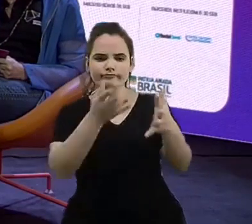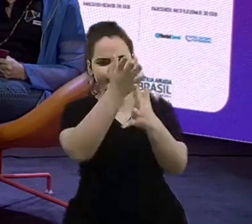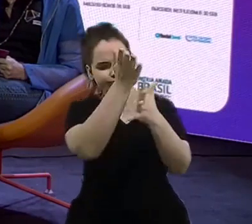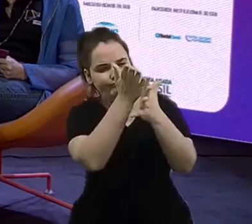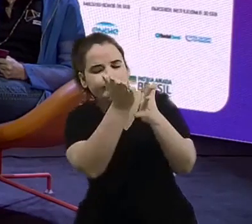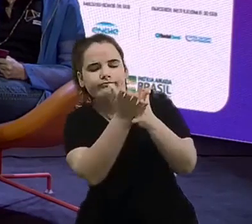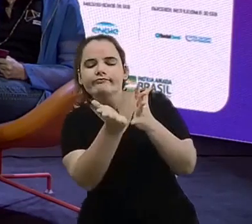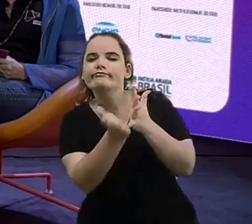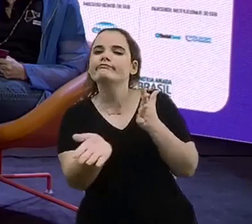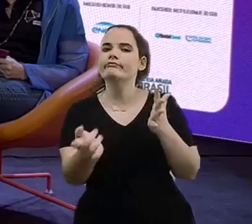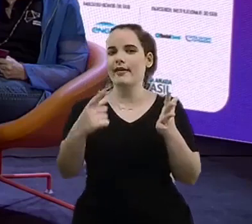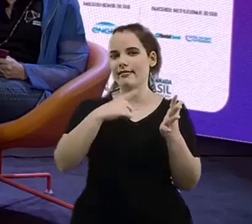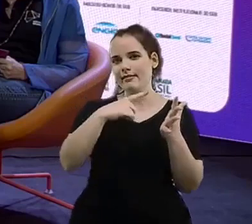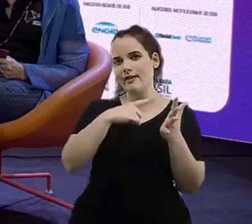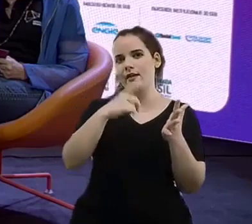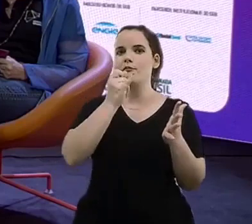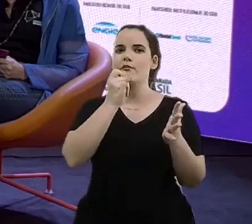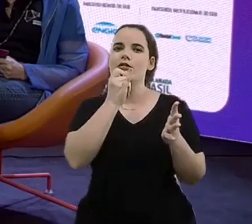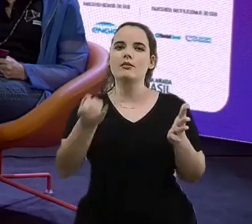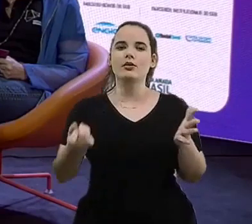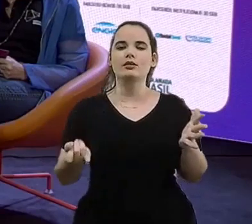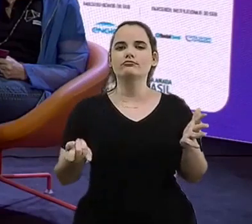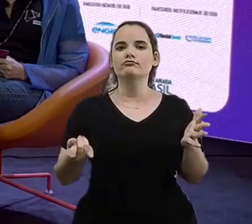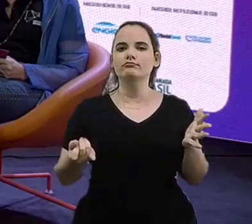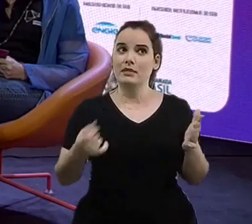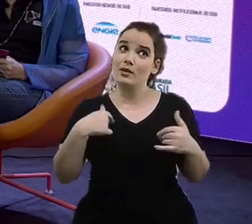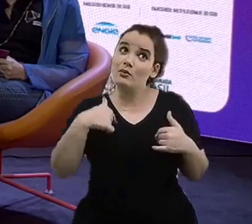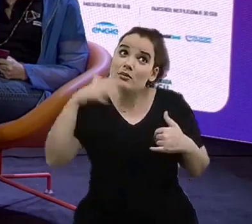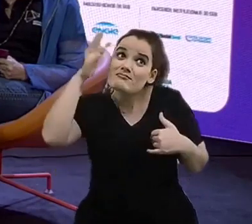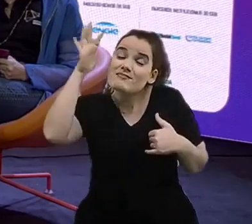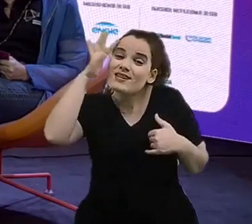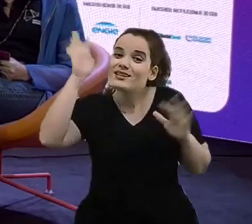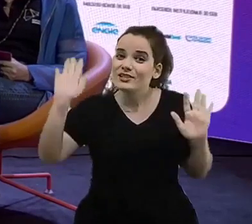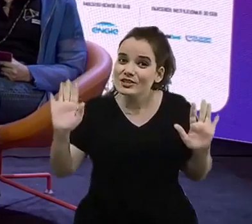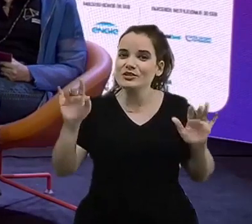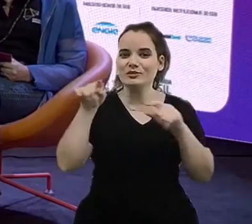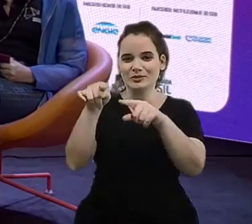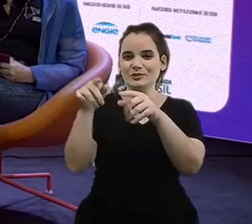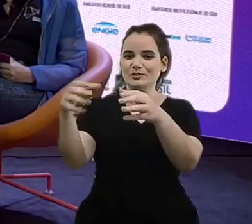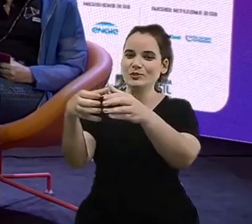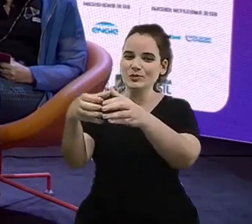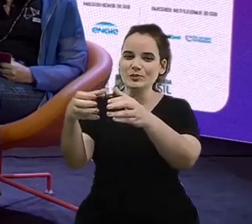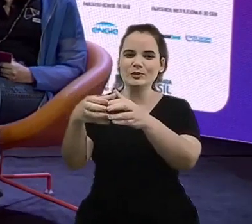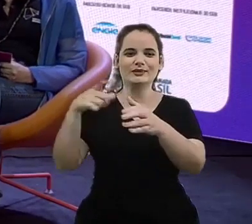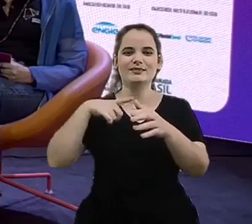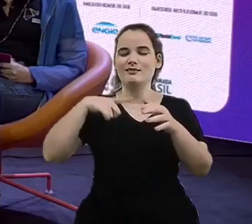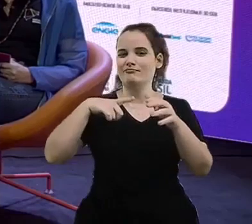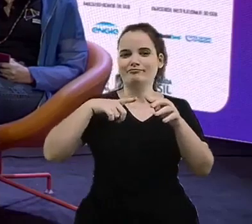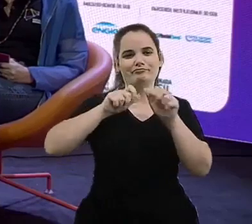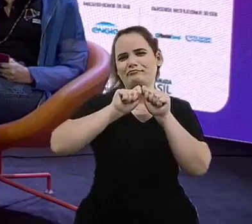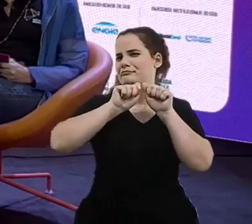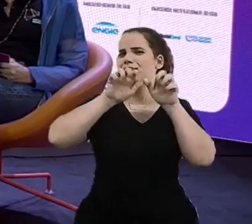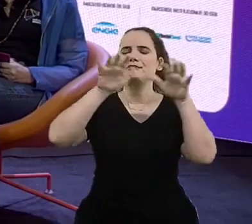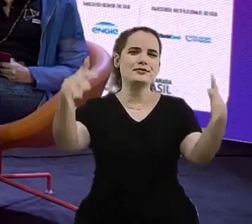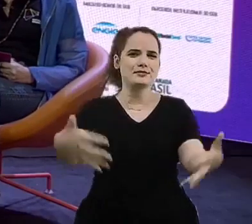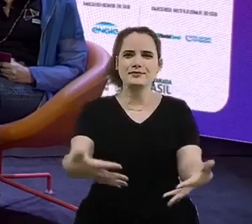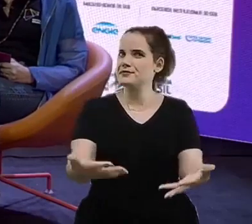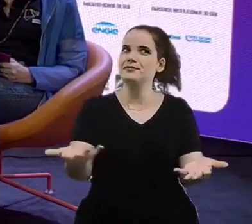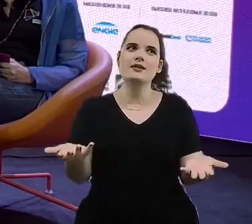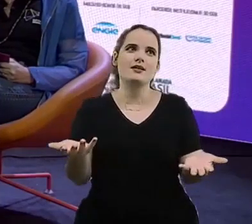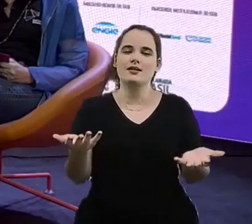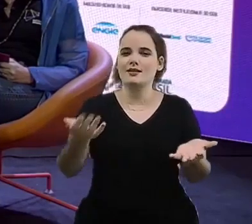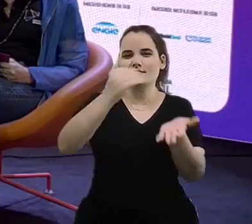os atores, a gente ainda tem, eu não sei, quer dizer, imagino que o pessoal da CEPLAG espalhado, né, pelas secretarias finalísticas, o